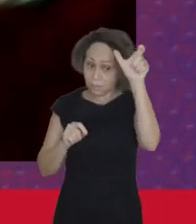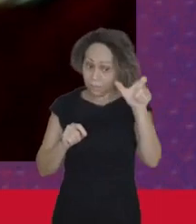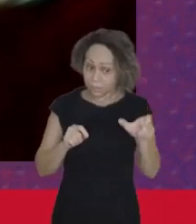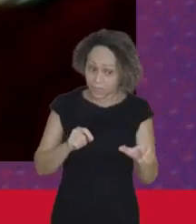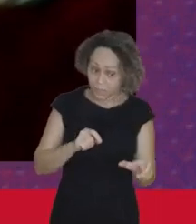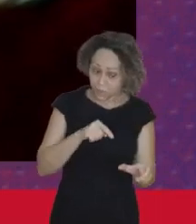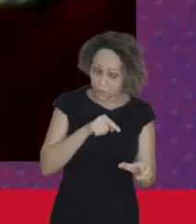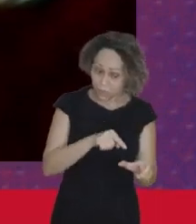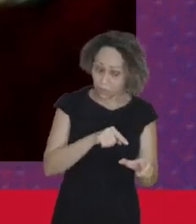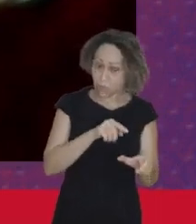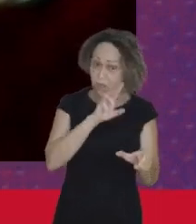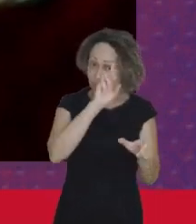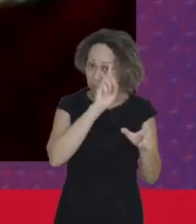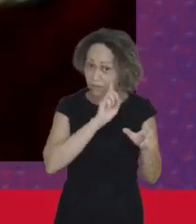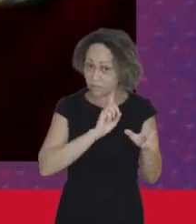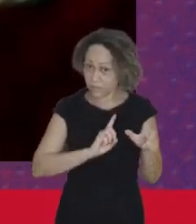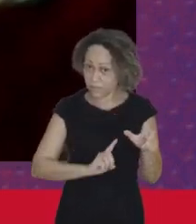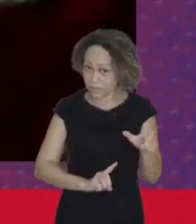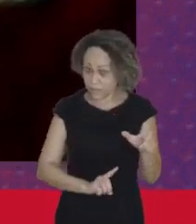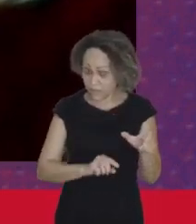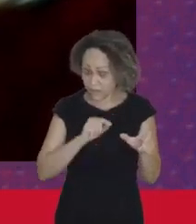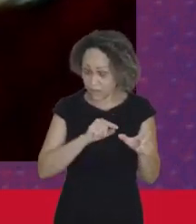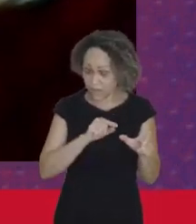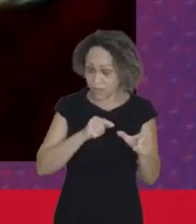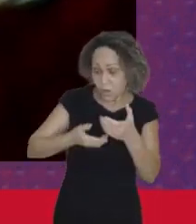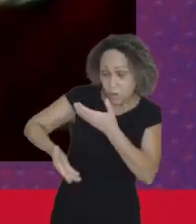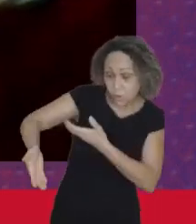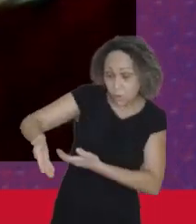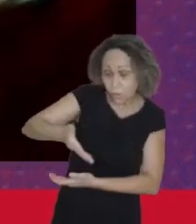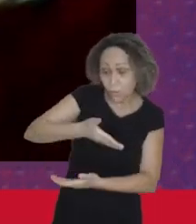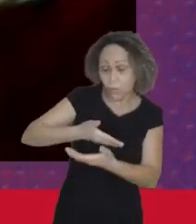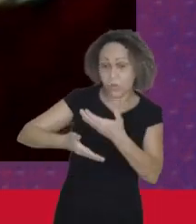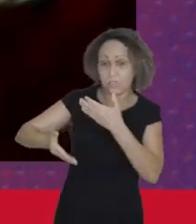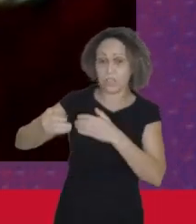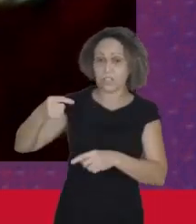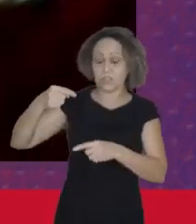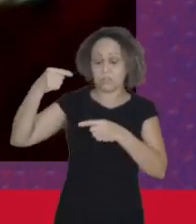político. Então, a deficiência deixa de ser um